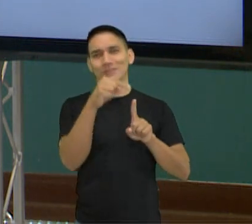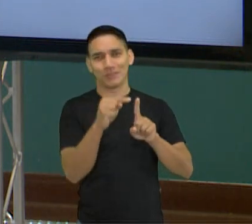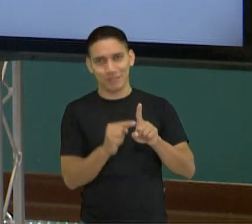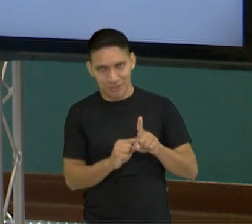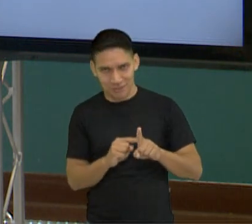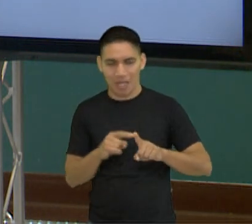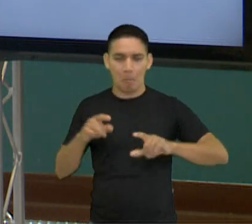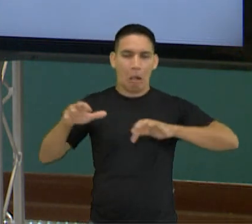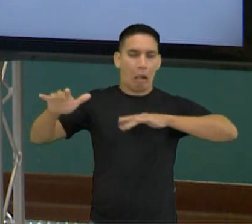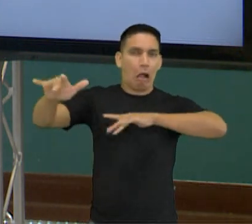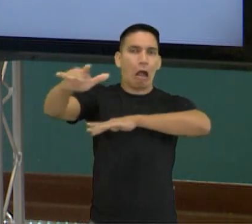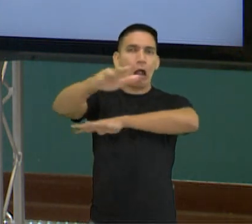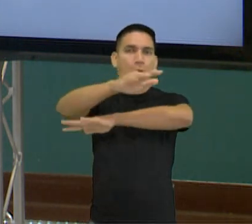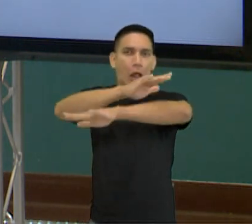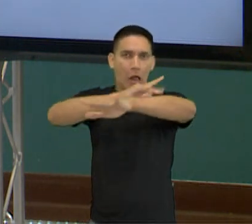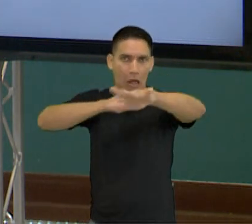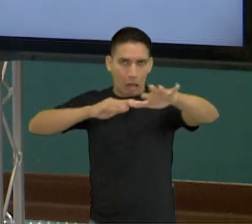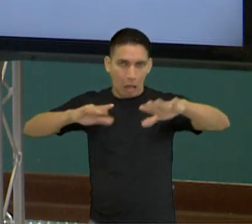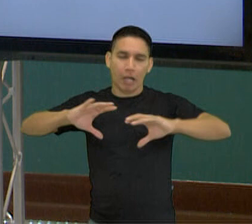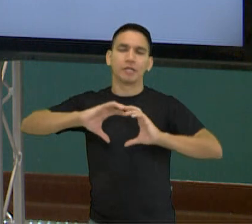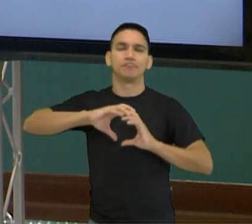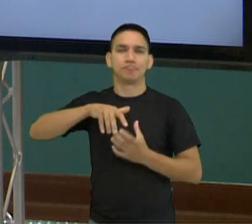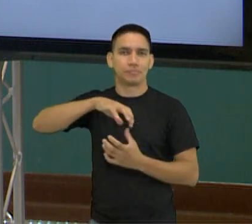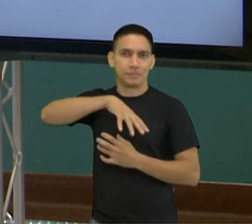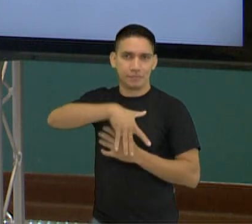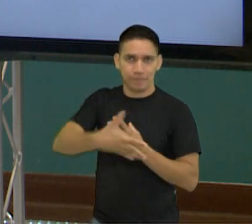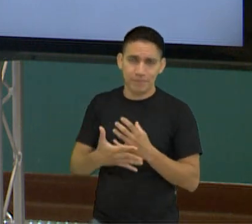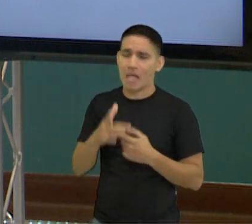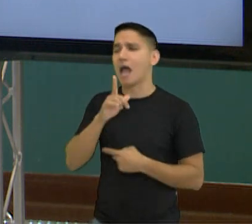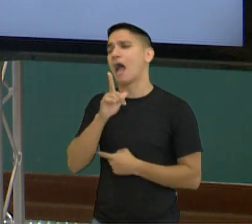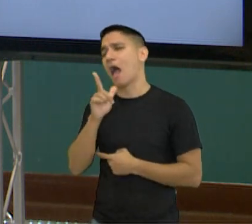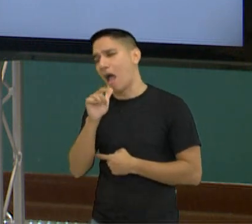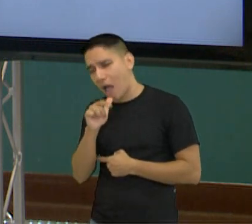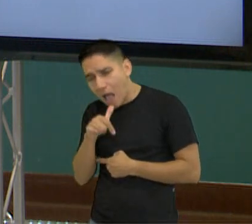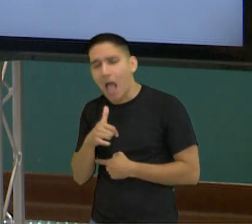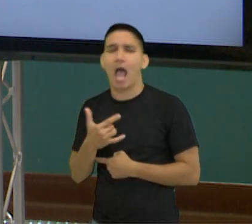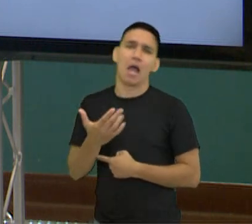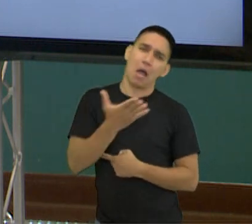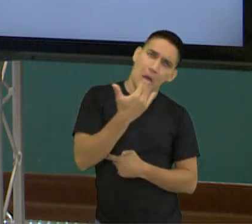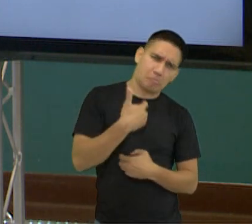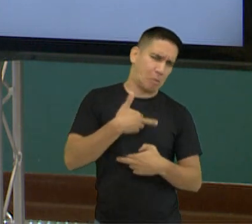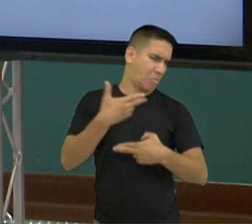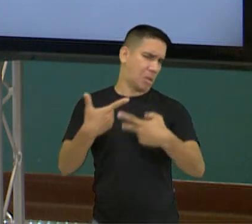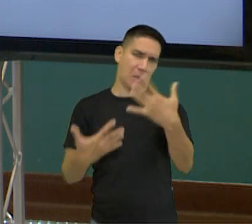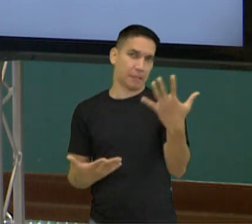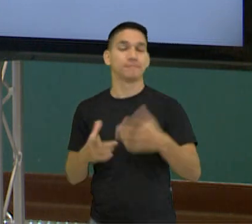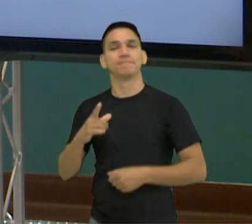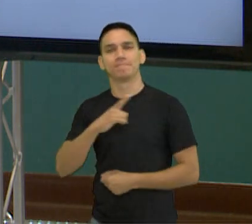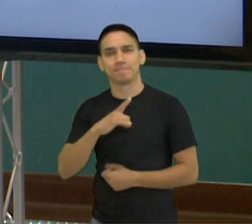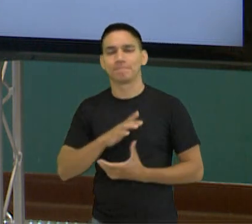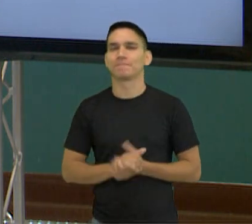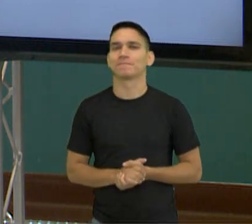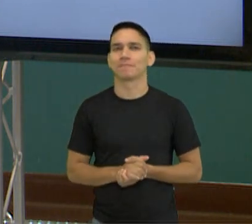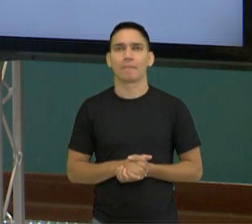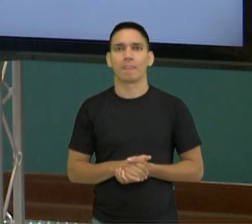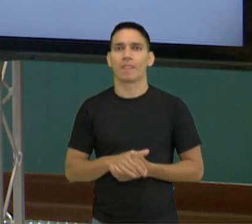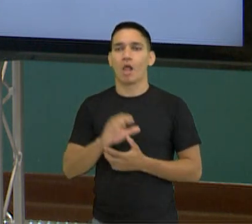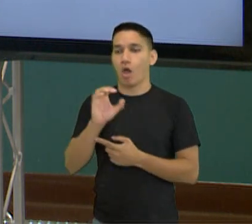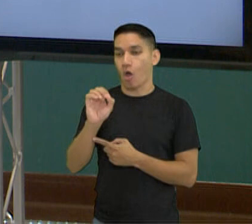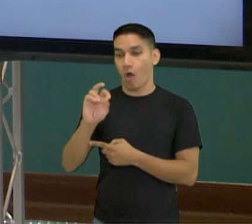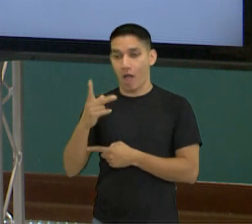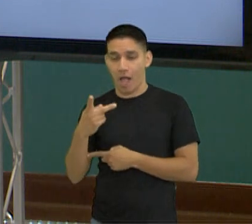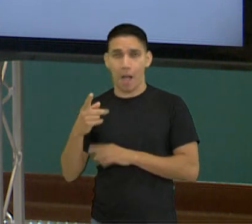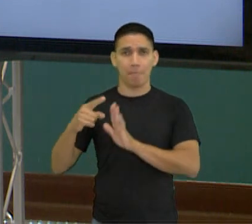radicais que estão aí no ar atmosférico, na água, nos alimentos e assim sucessivamente. O